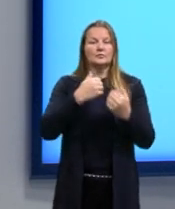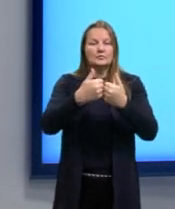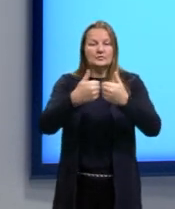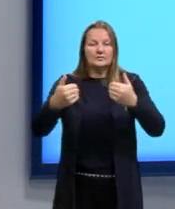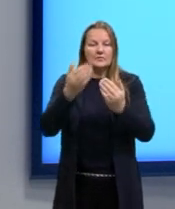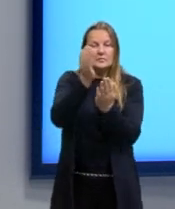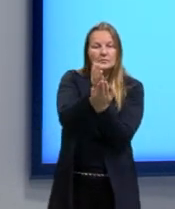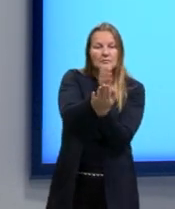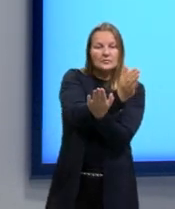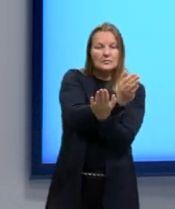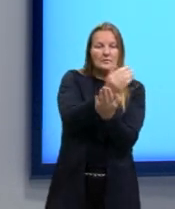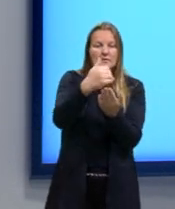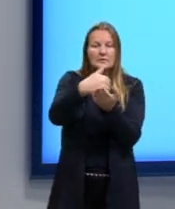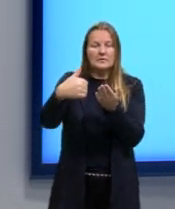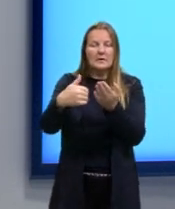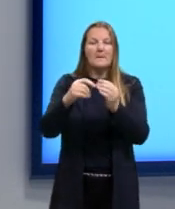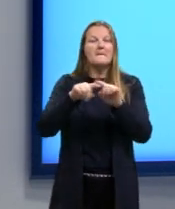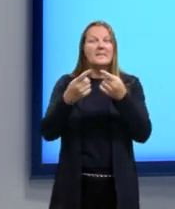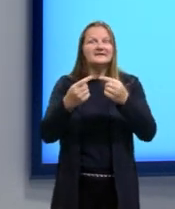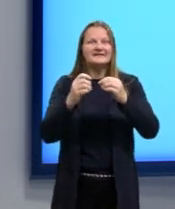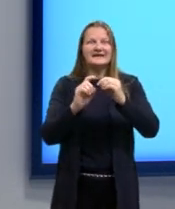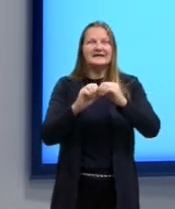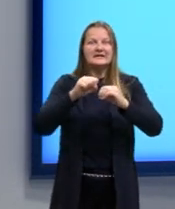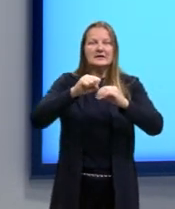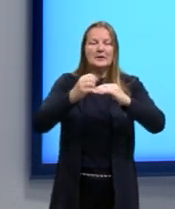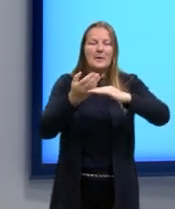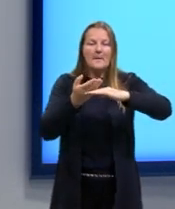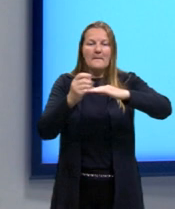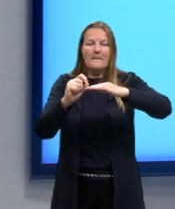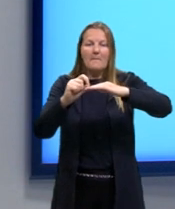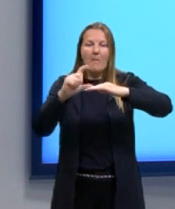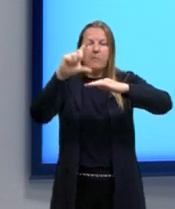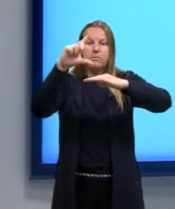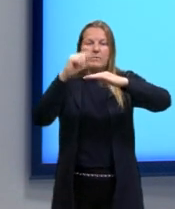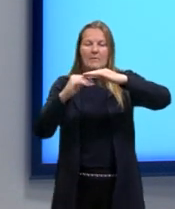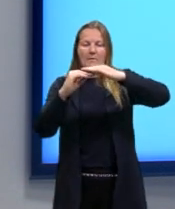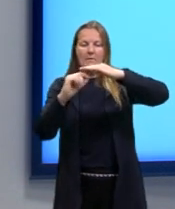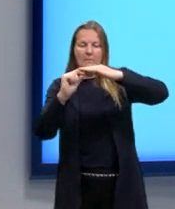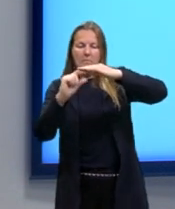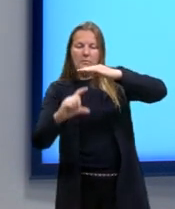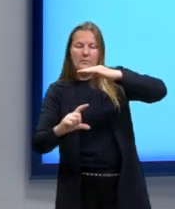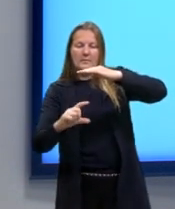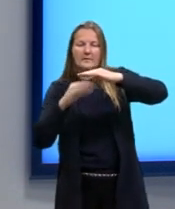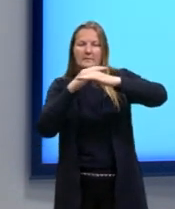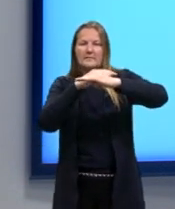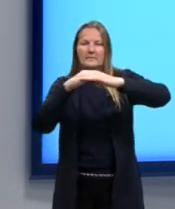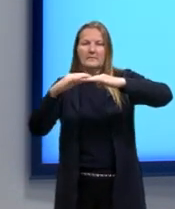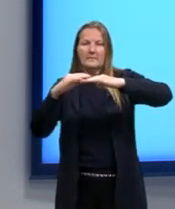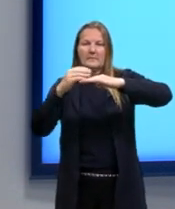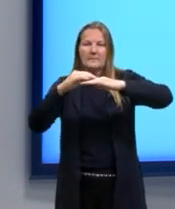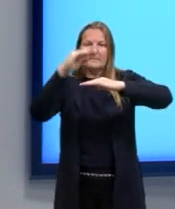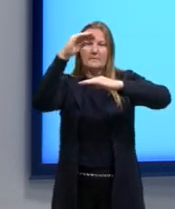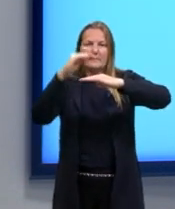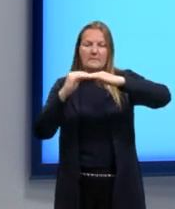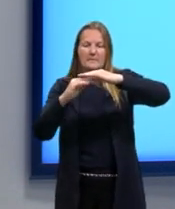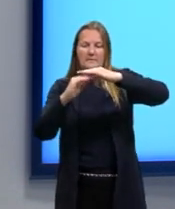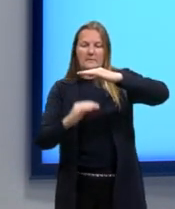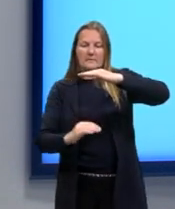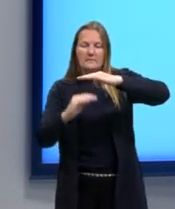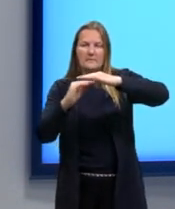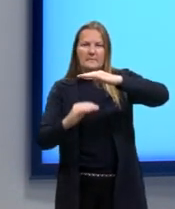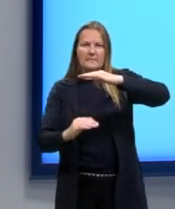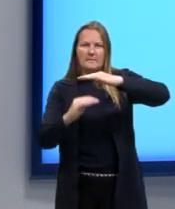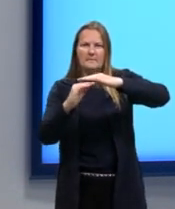metade superior e a metade inferior de um conjunto na aula anterior nós até vemos que a mediana separava